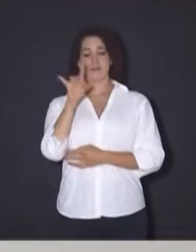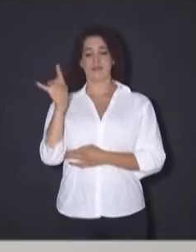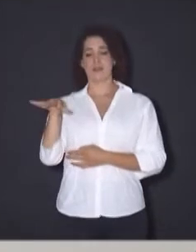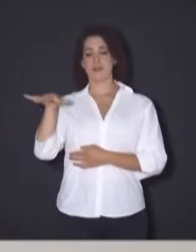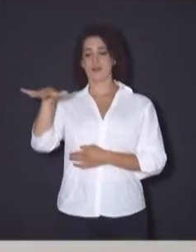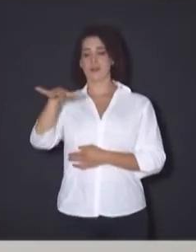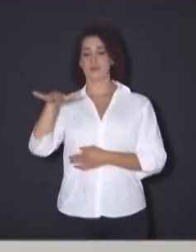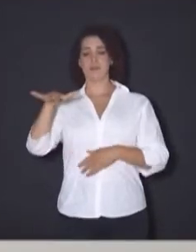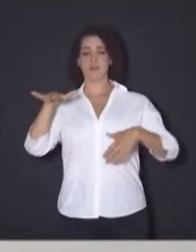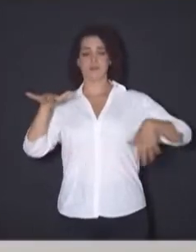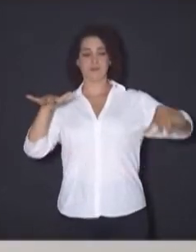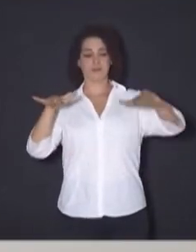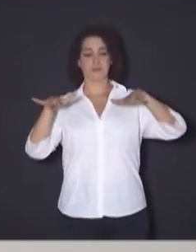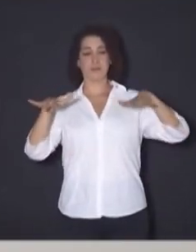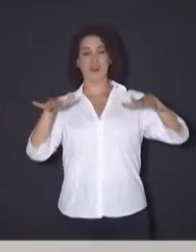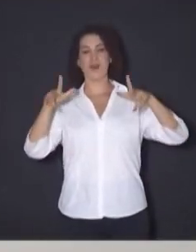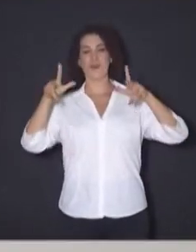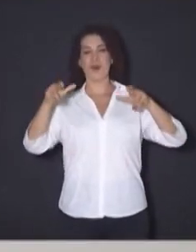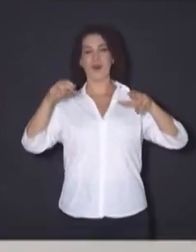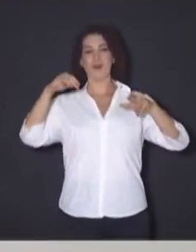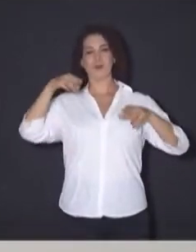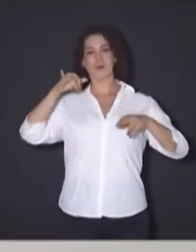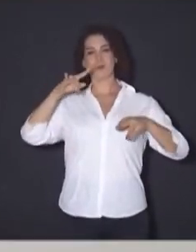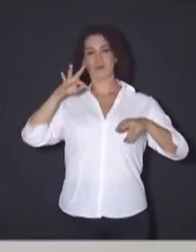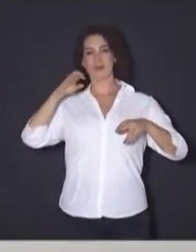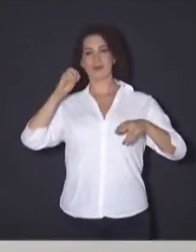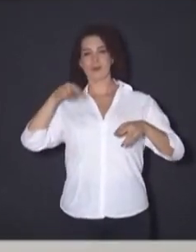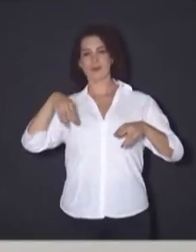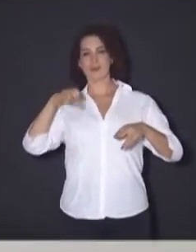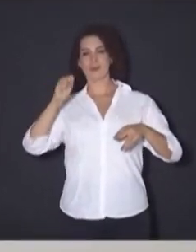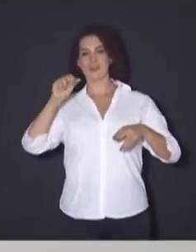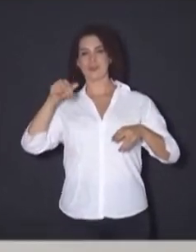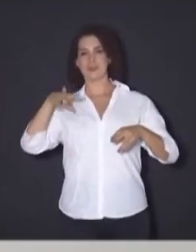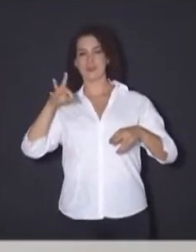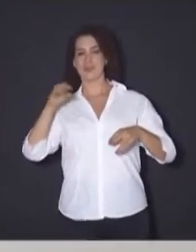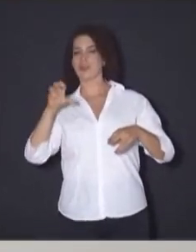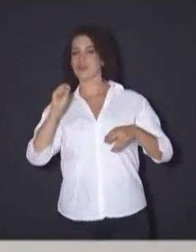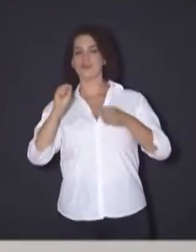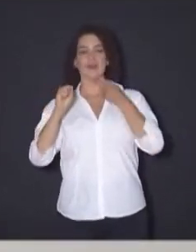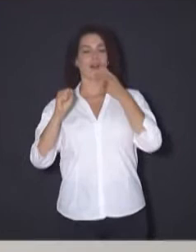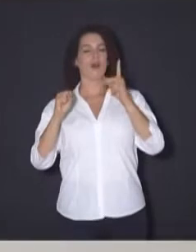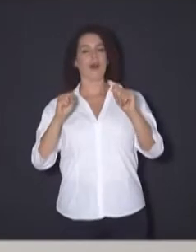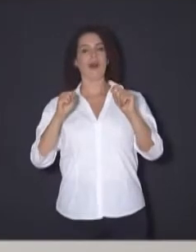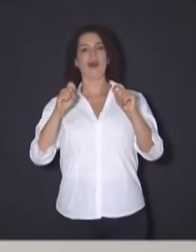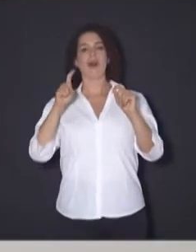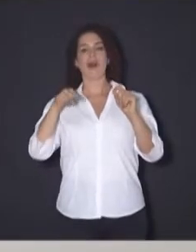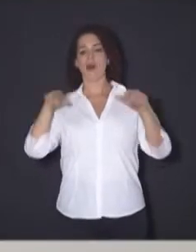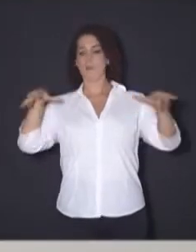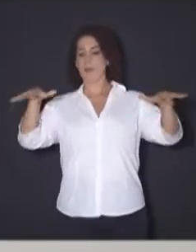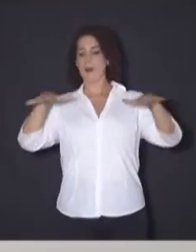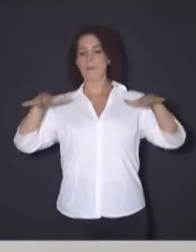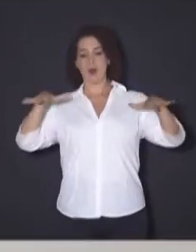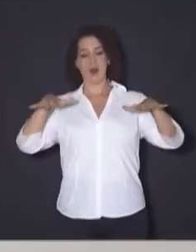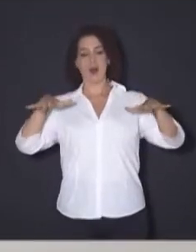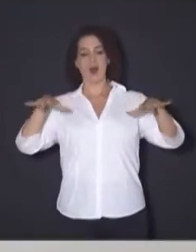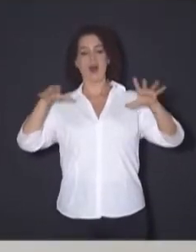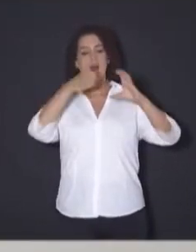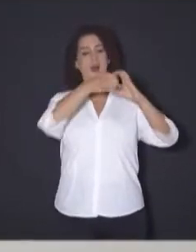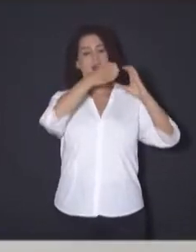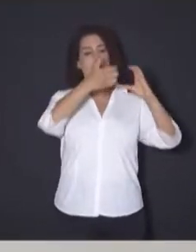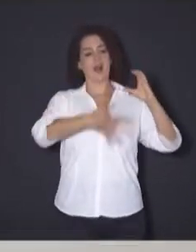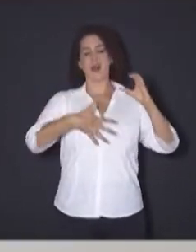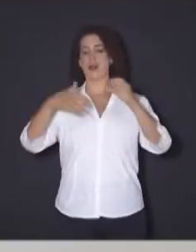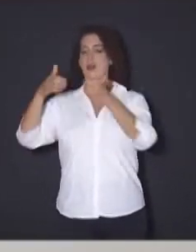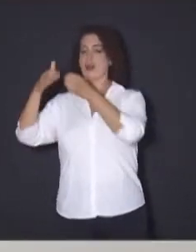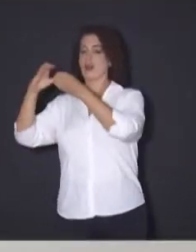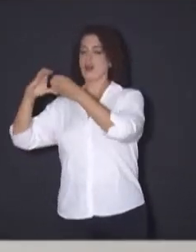tem como seu professor milton santos suas rugosidades suas rupturas que os ovos